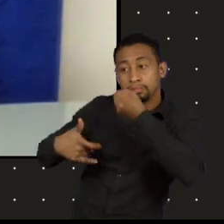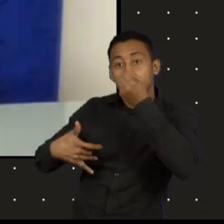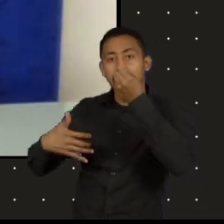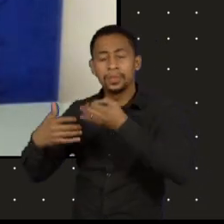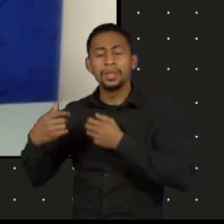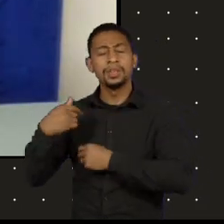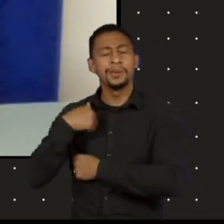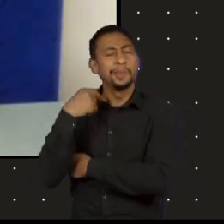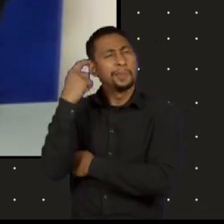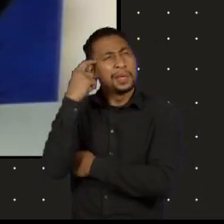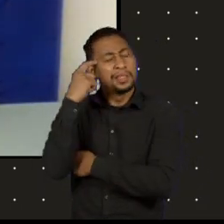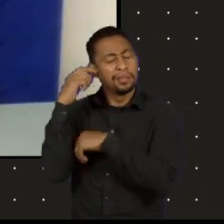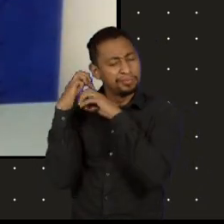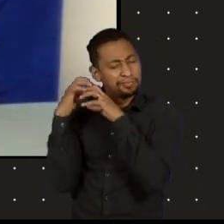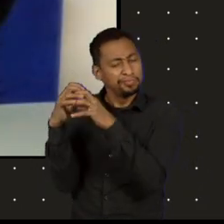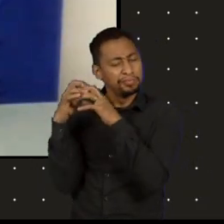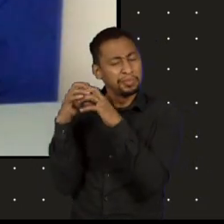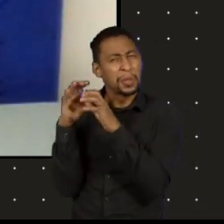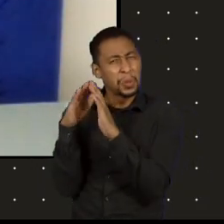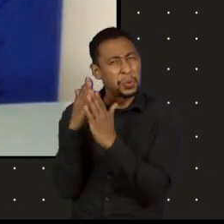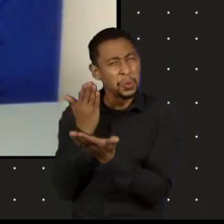assim, né? O Jorge, ele é mais